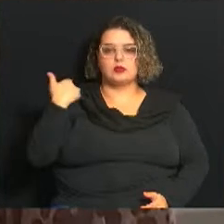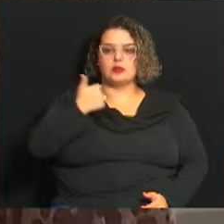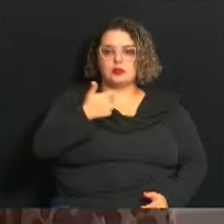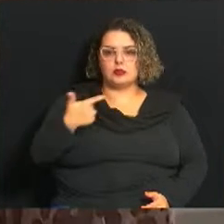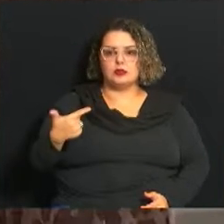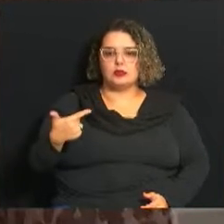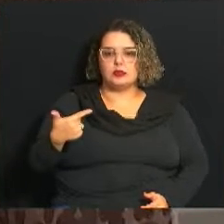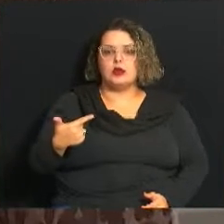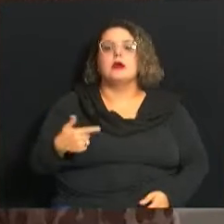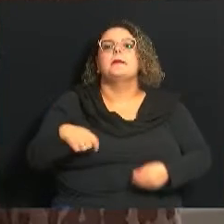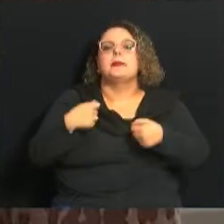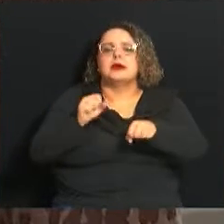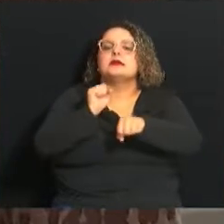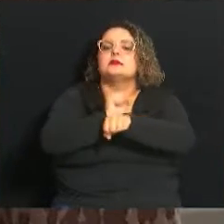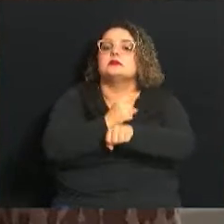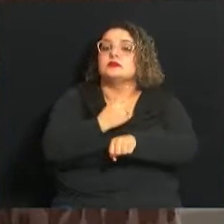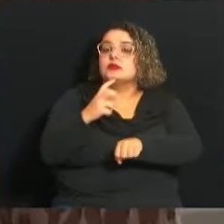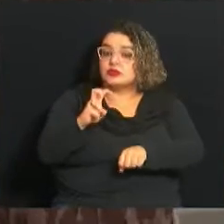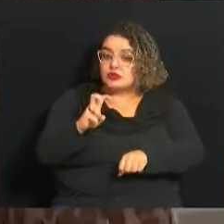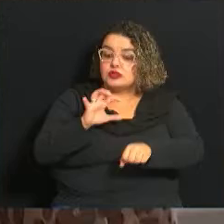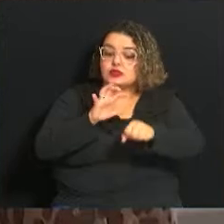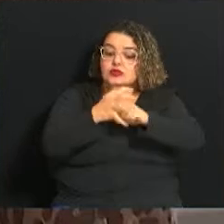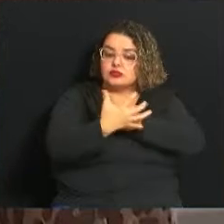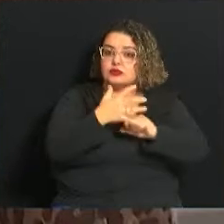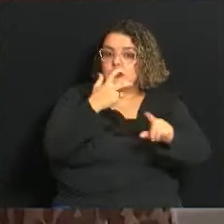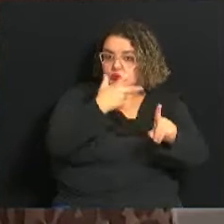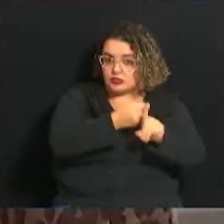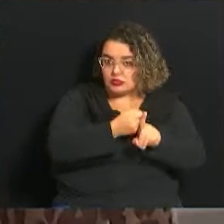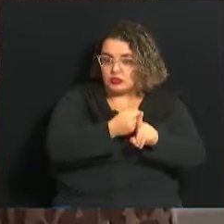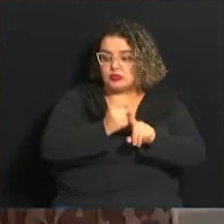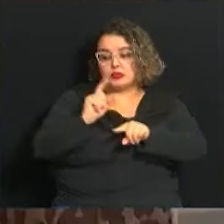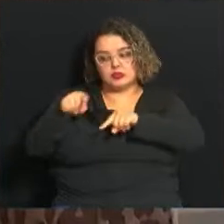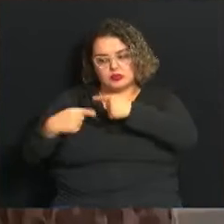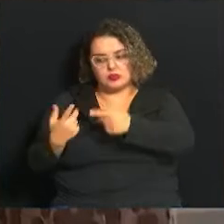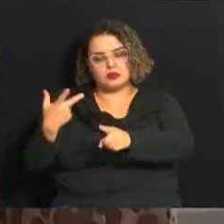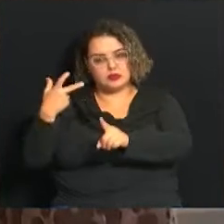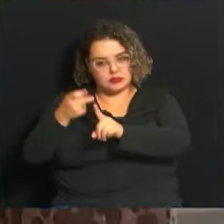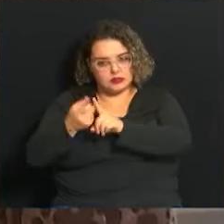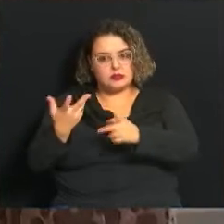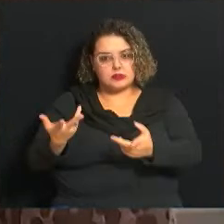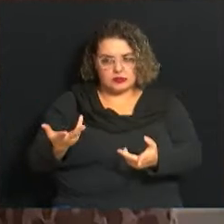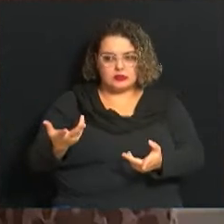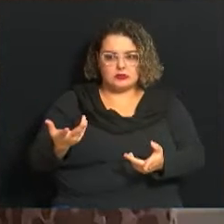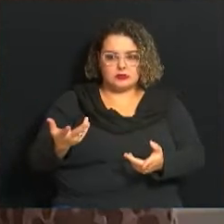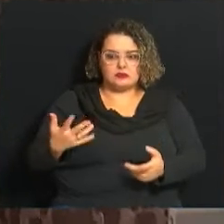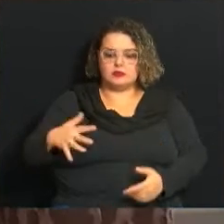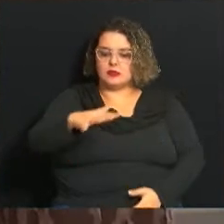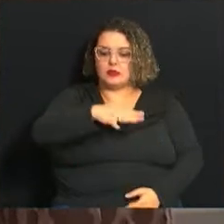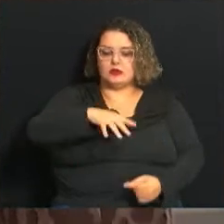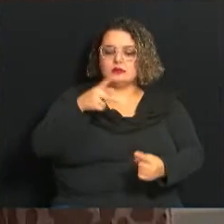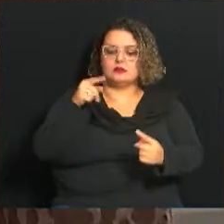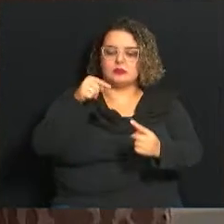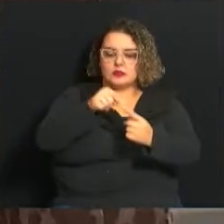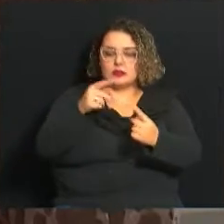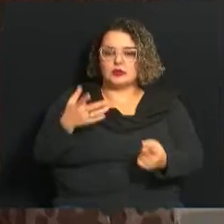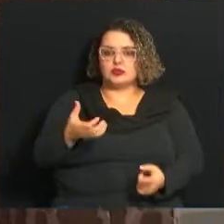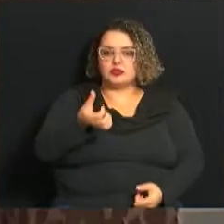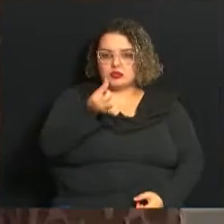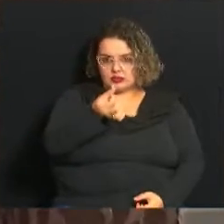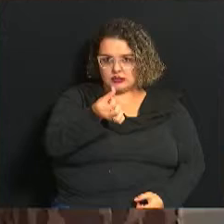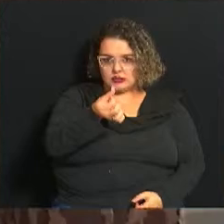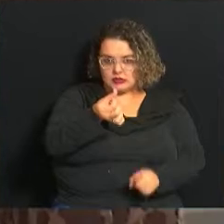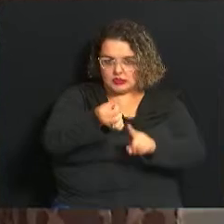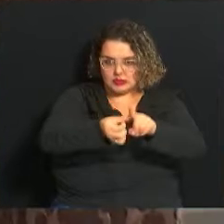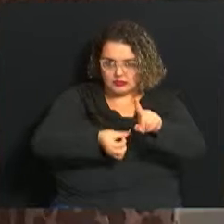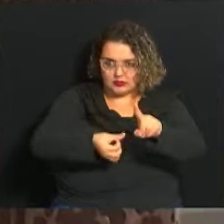15 dias entre a vacina de Covid e as demais. Mas o público-alvo de crianças de 6 a 4 anos ainda não toma a